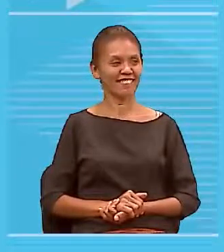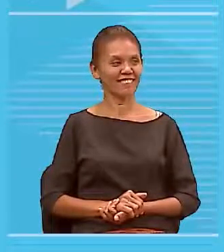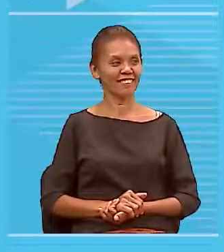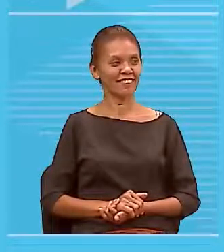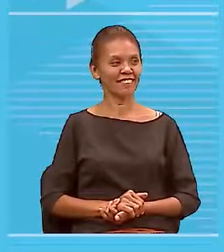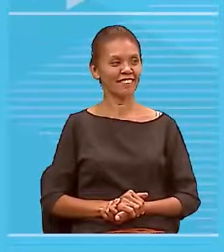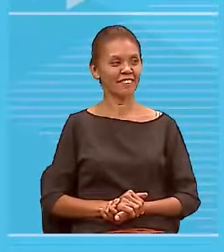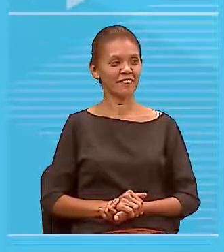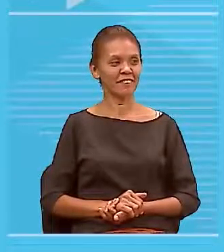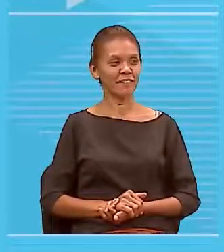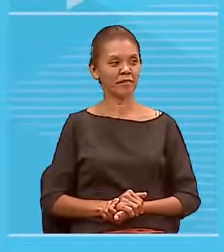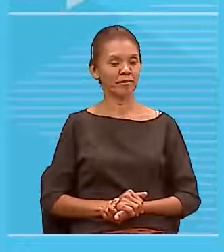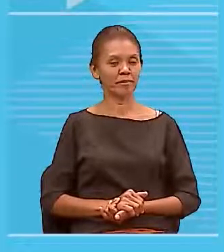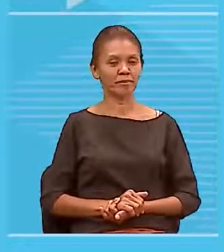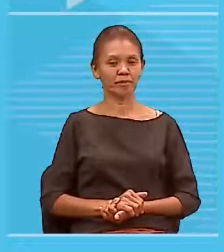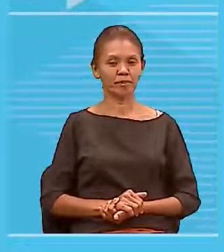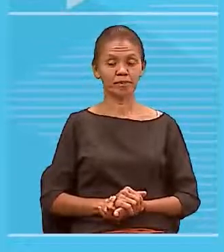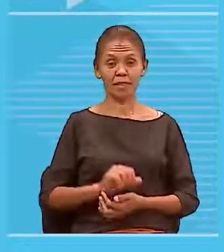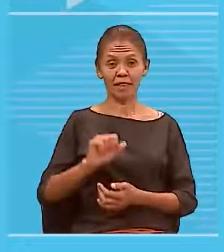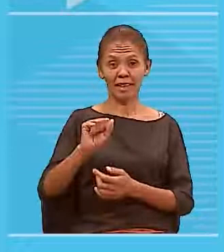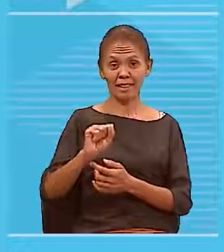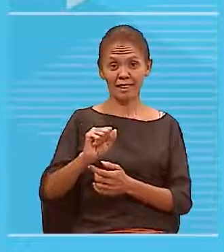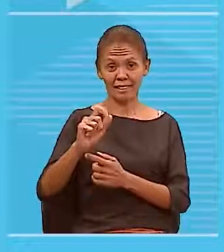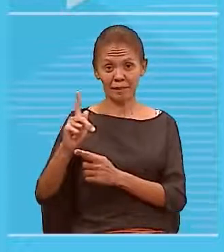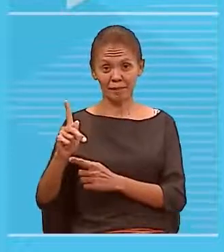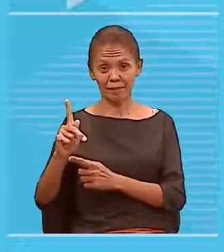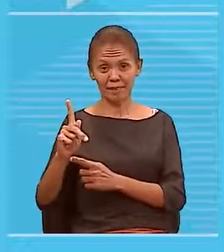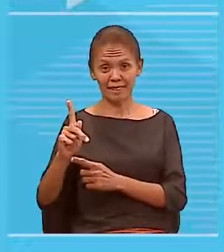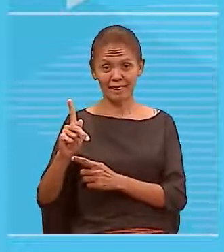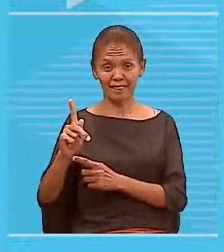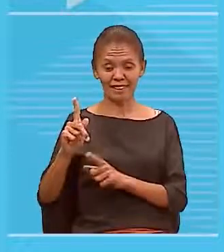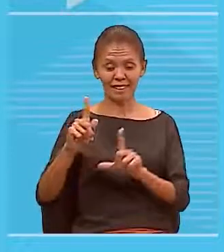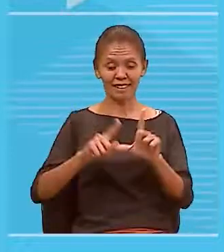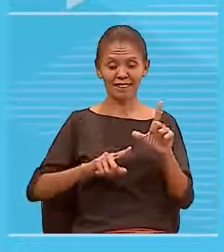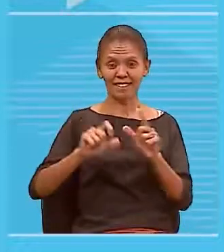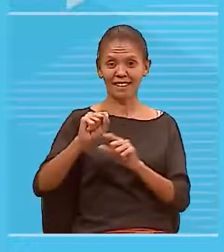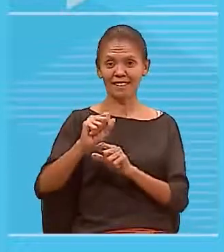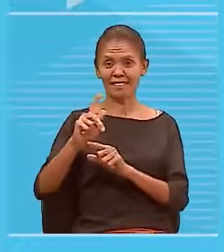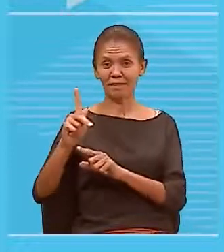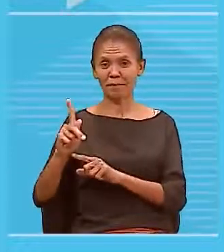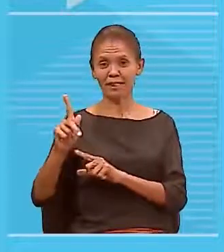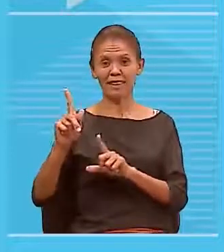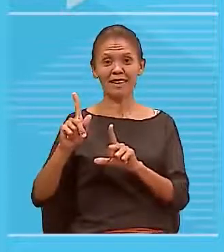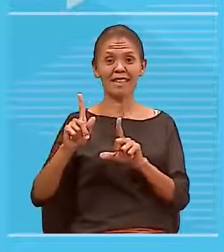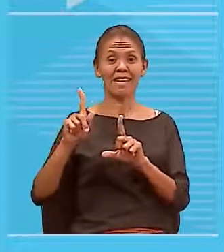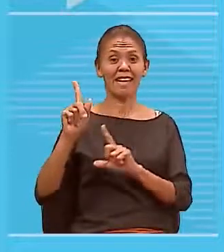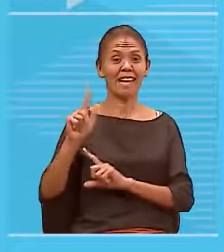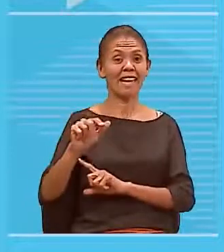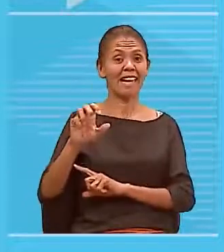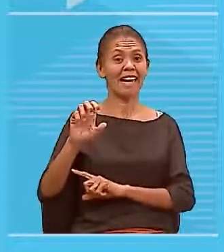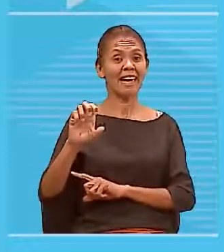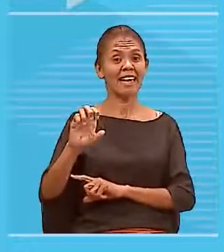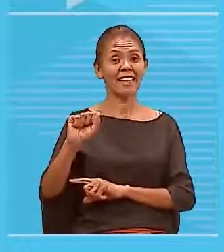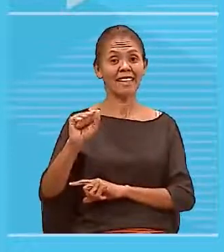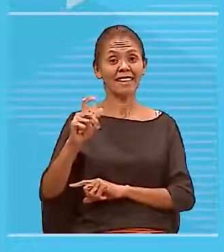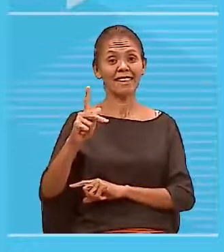Lembra que quando eu falo SP é espécie, SPP espécies.